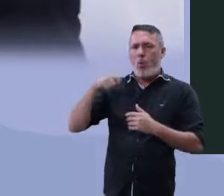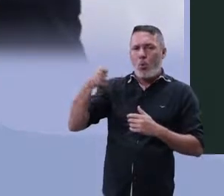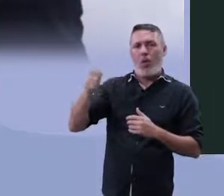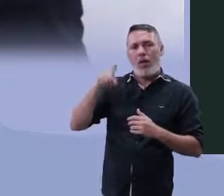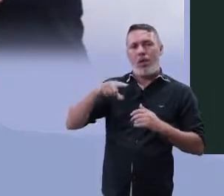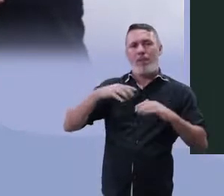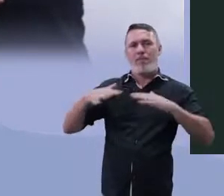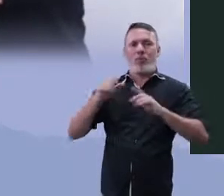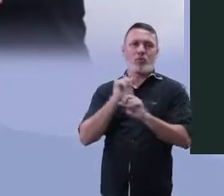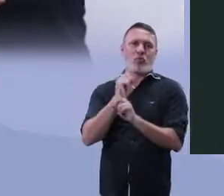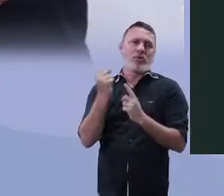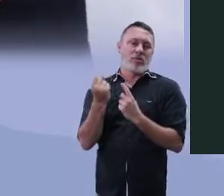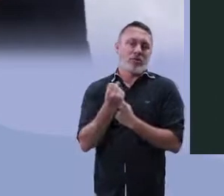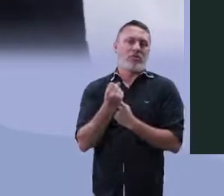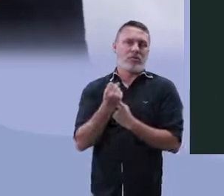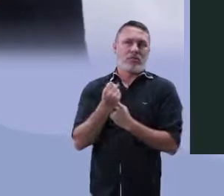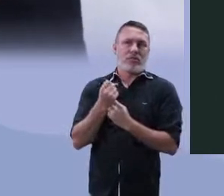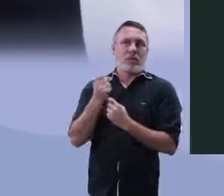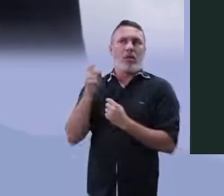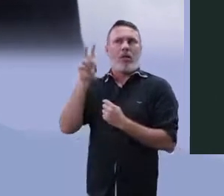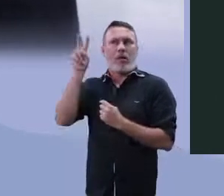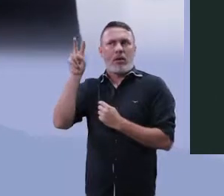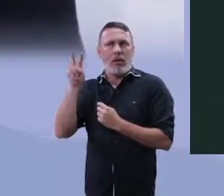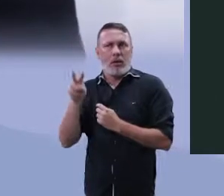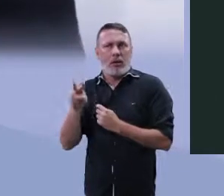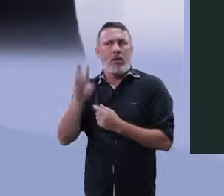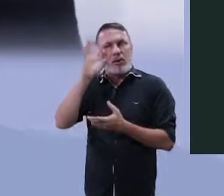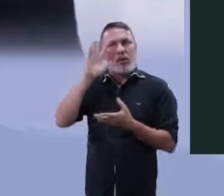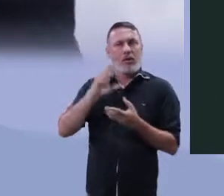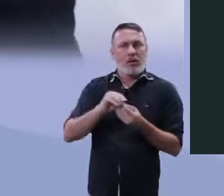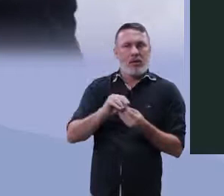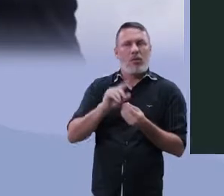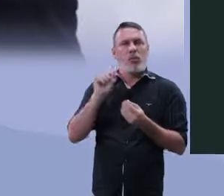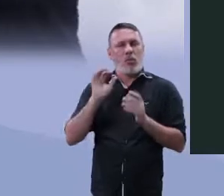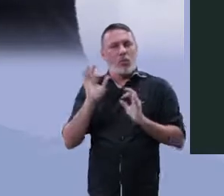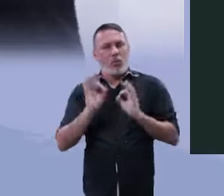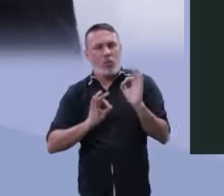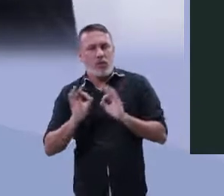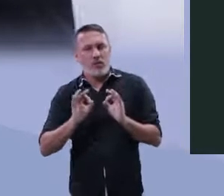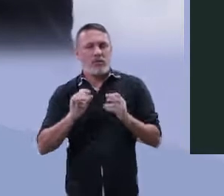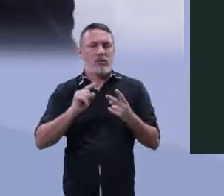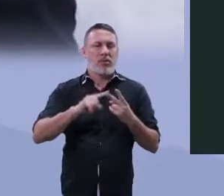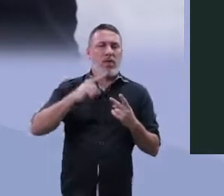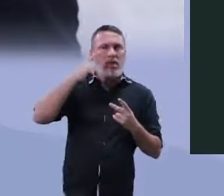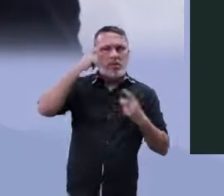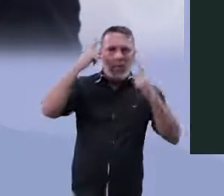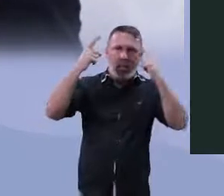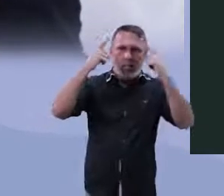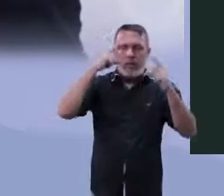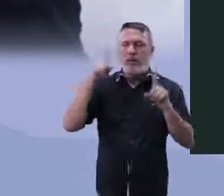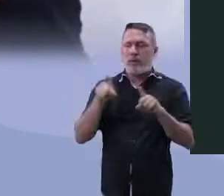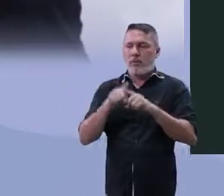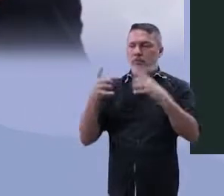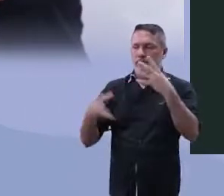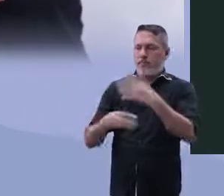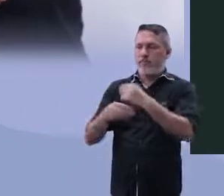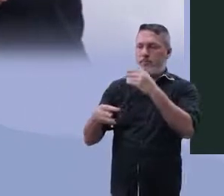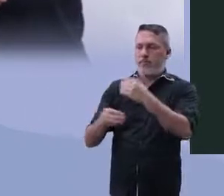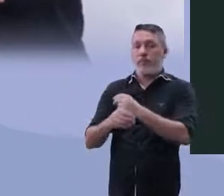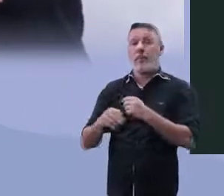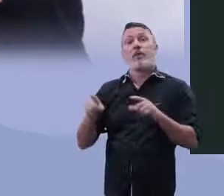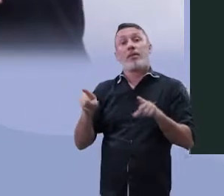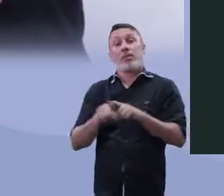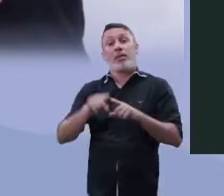configuram esses movimentos sociais, com esses movimentos sociais se organizam, difundem as suas ideias, e aí,